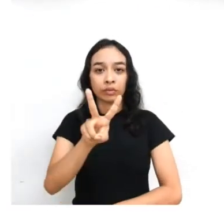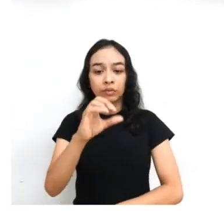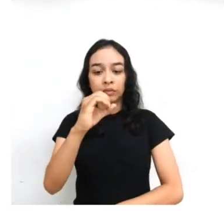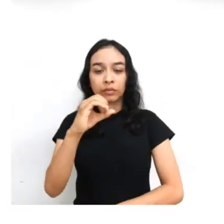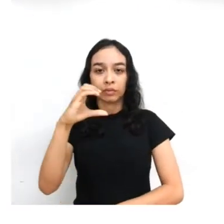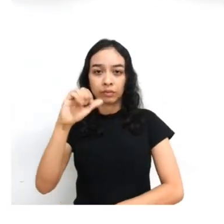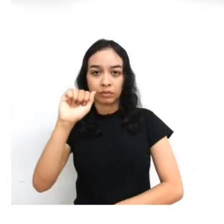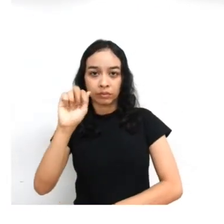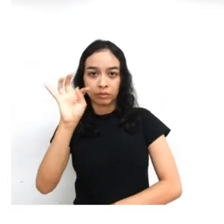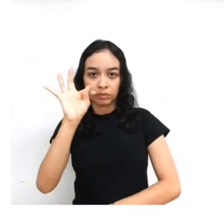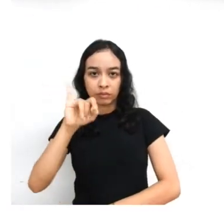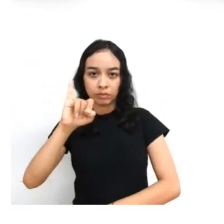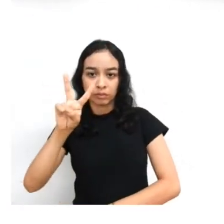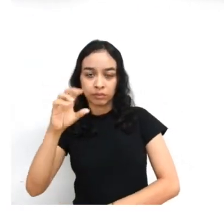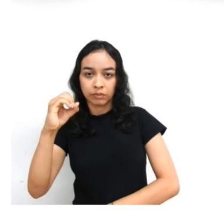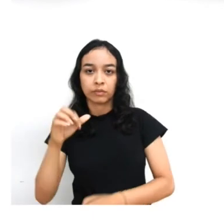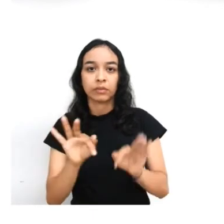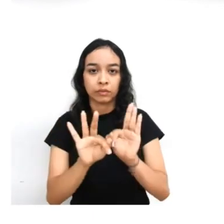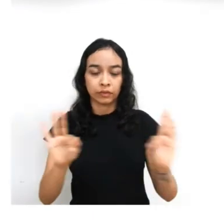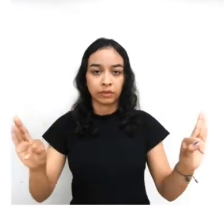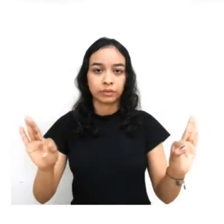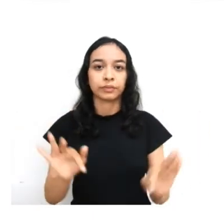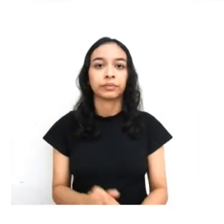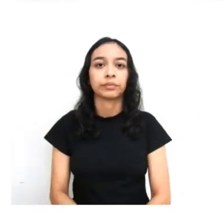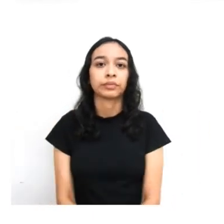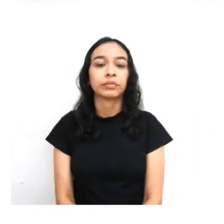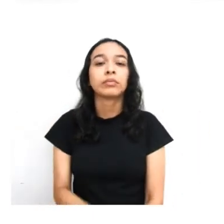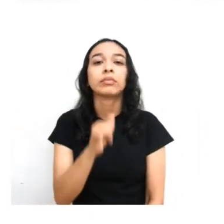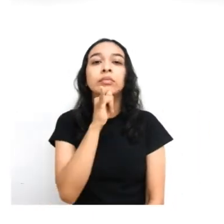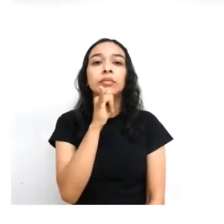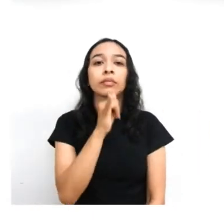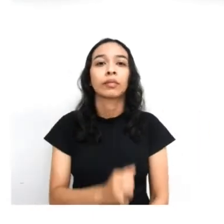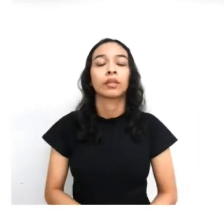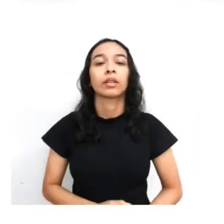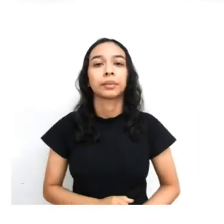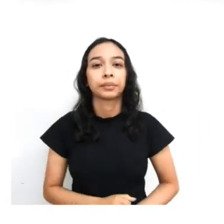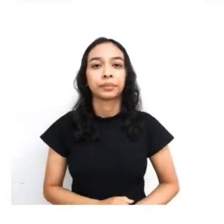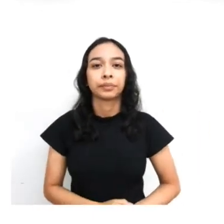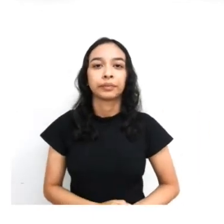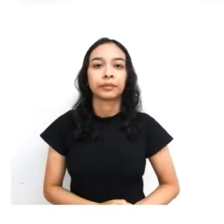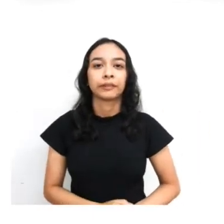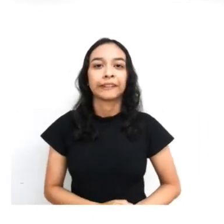es. Domine, tu domi non eras.